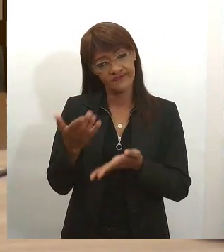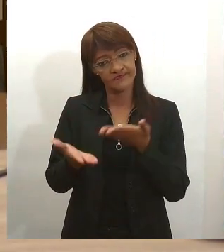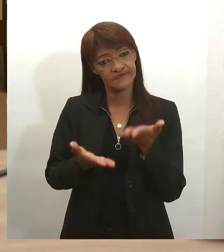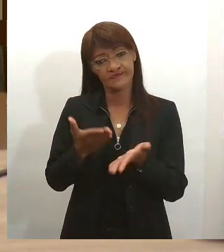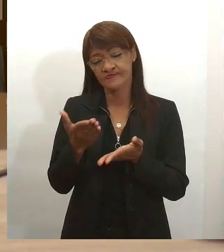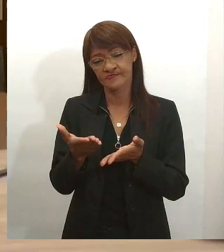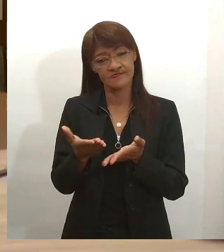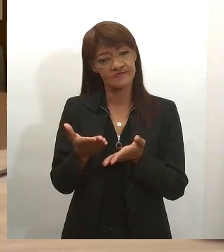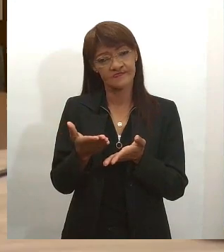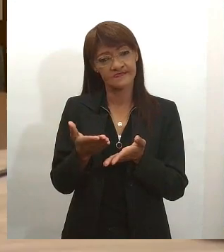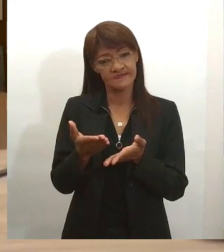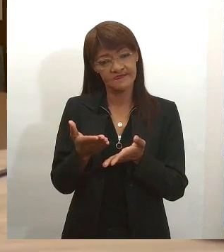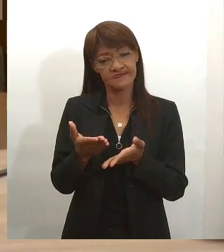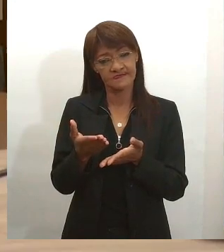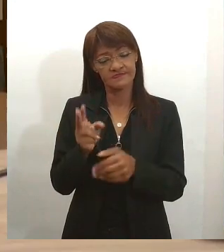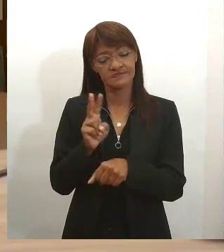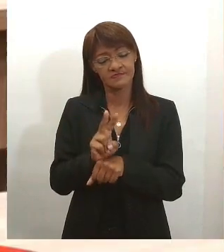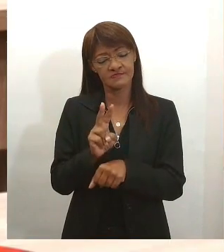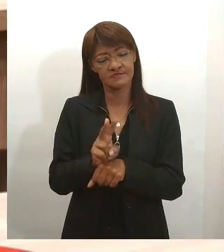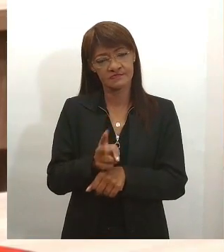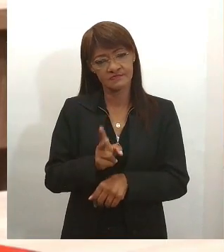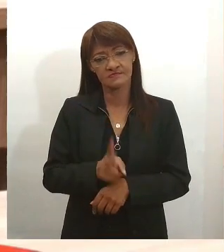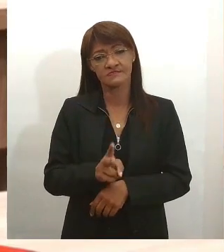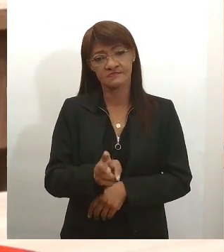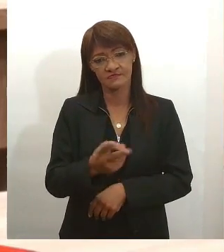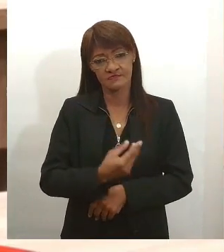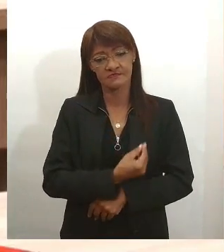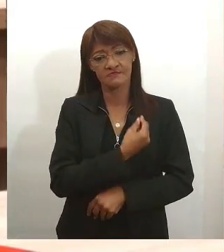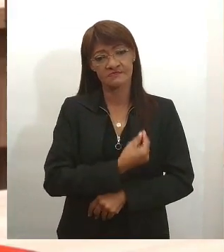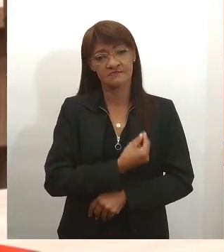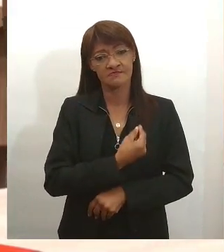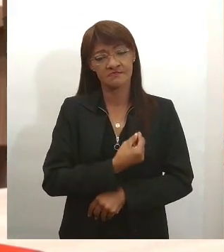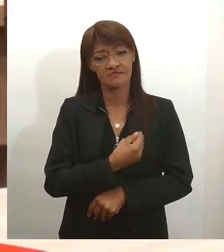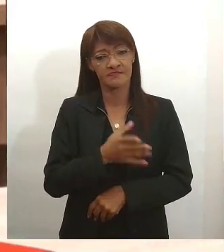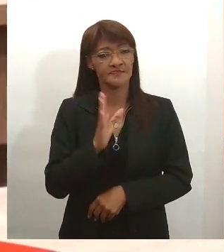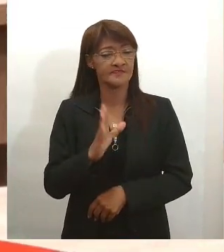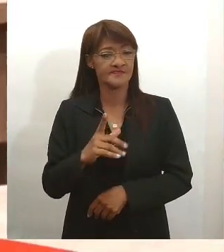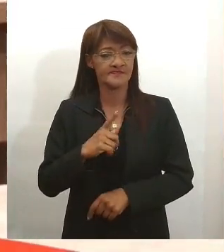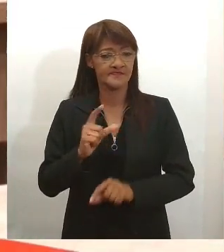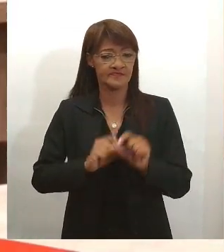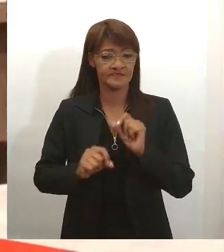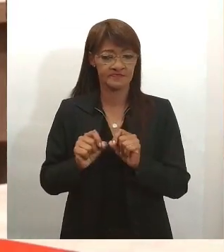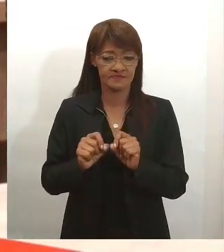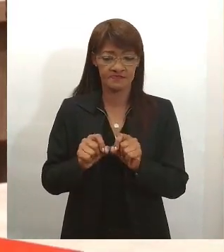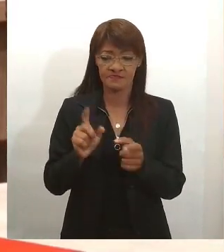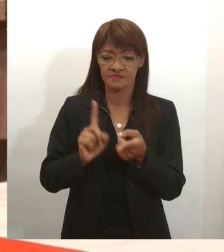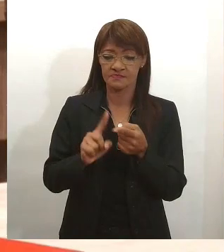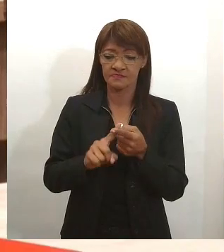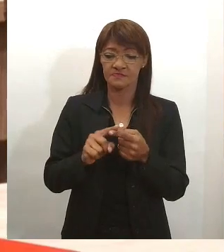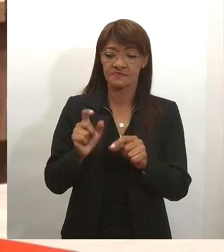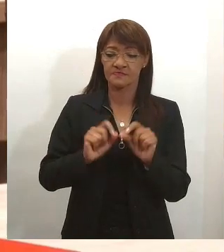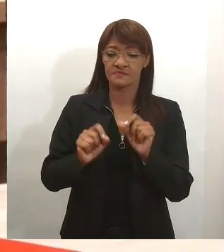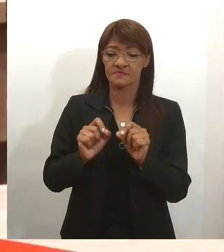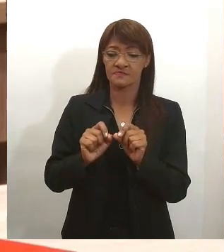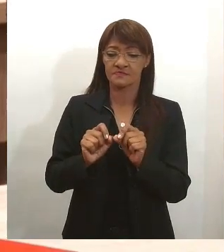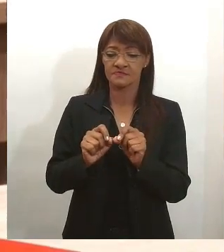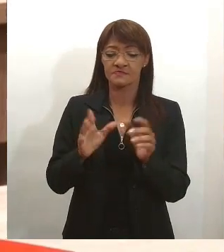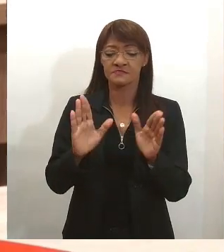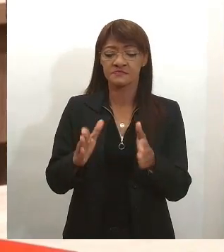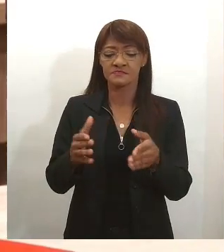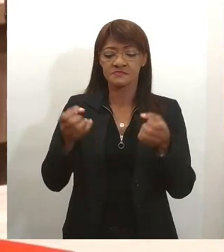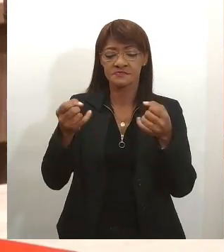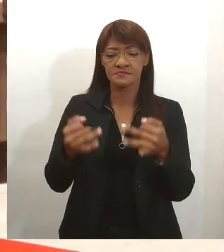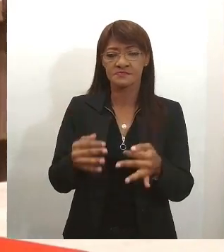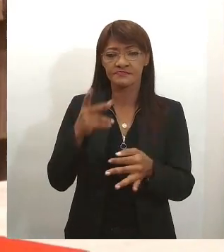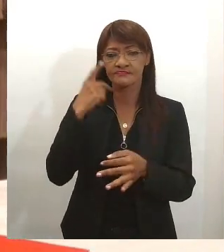continuidade à sua vida através do tratamento. Quem também pediu uma parte para falar sobre o assunto foi a deputada Linda Brasil. Na ocasião, a